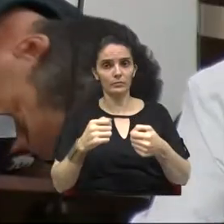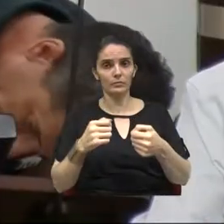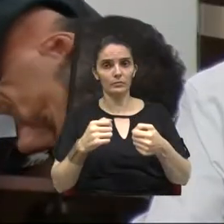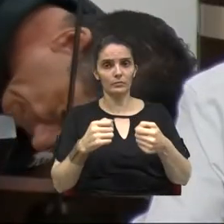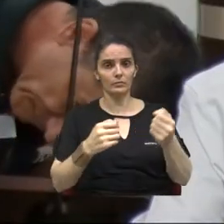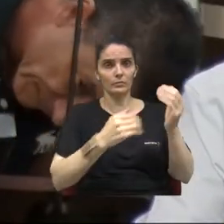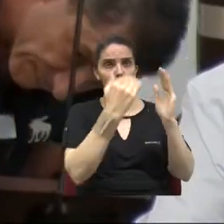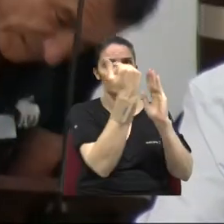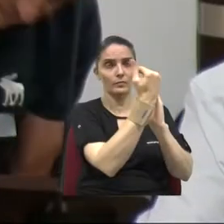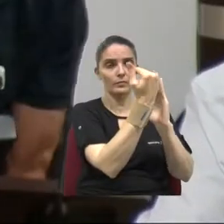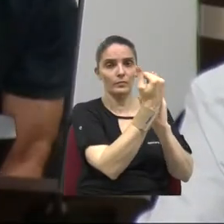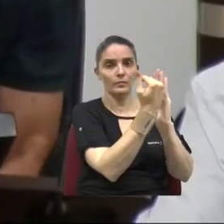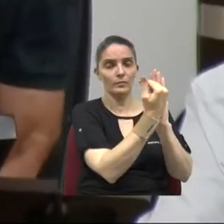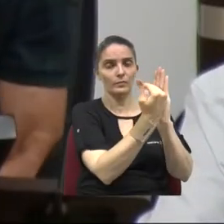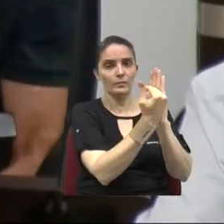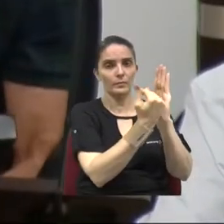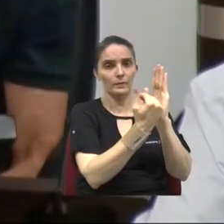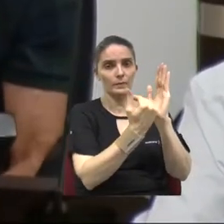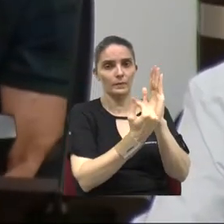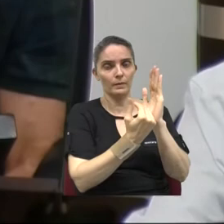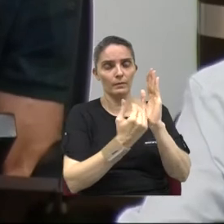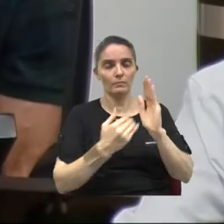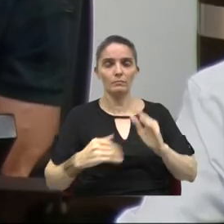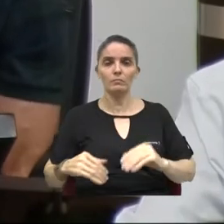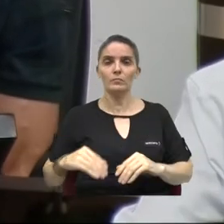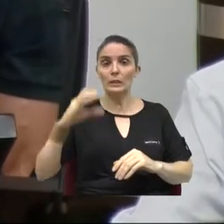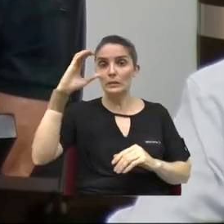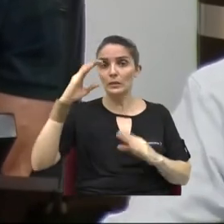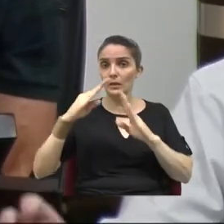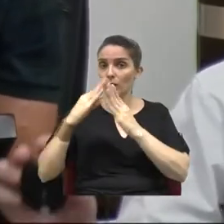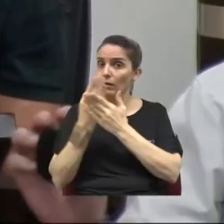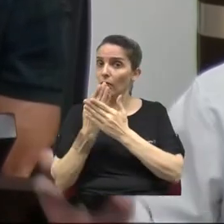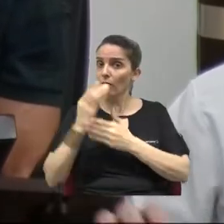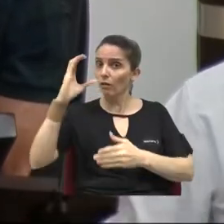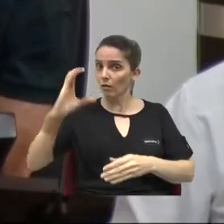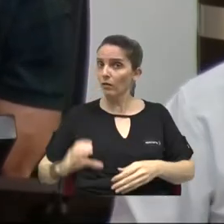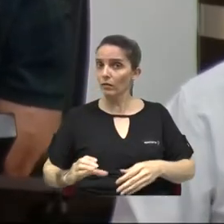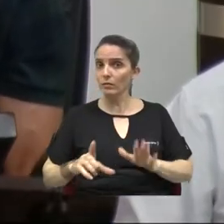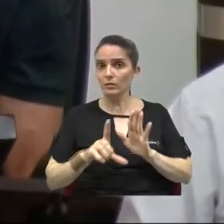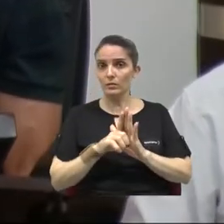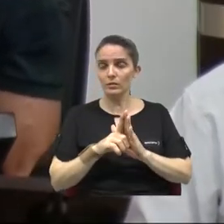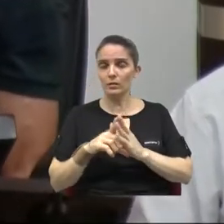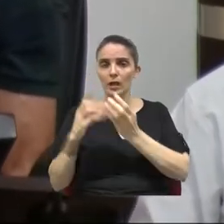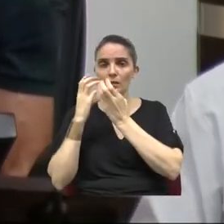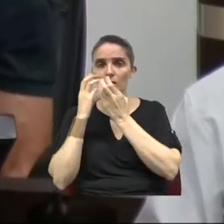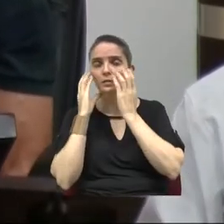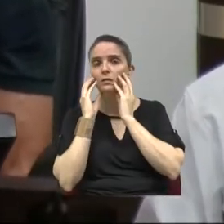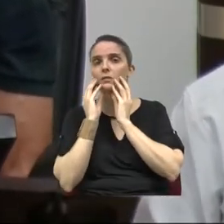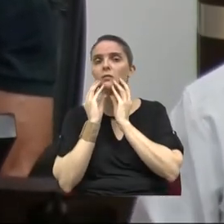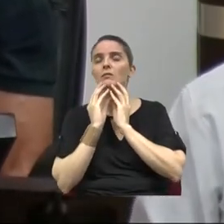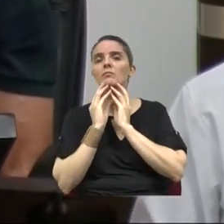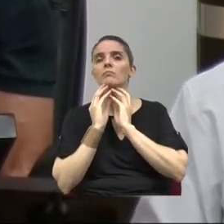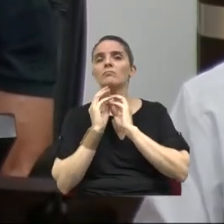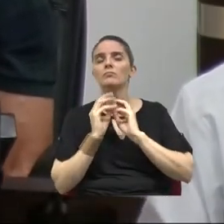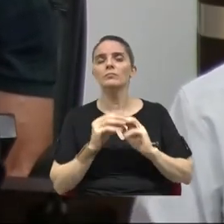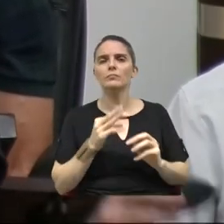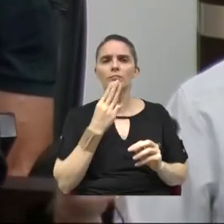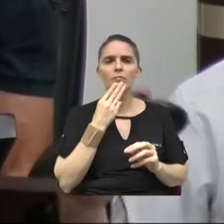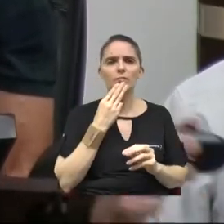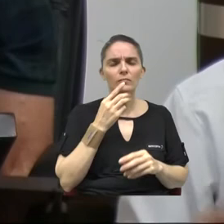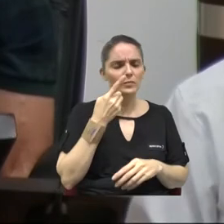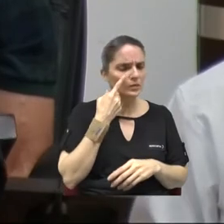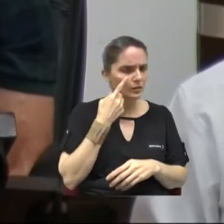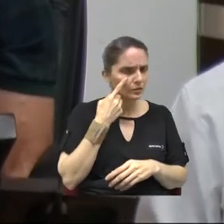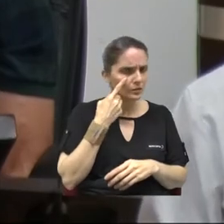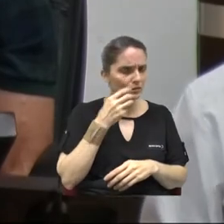classificação da creche. Né? E acho que a lei é do vereador Mir do Lanche, e eu estou até no site da prefeitura aqui,